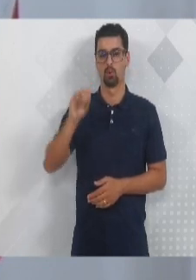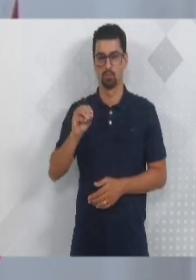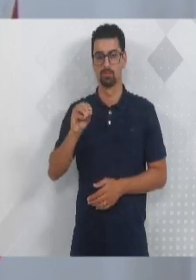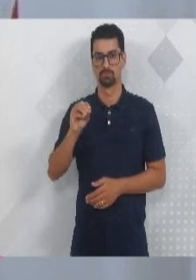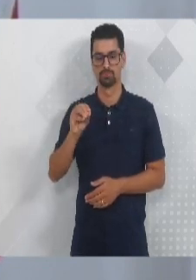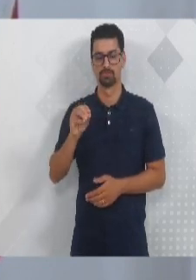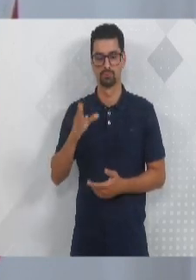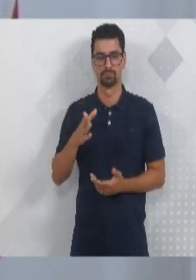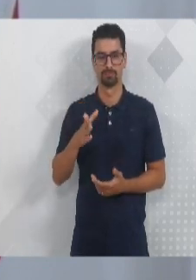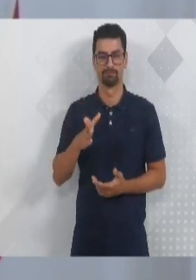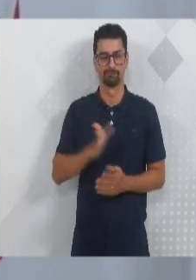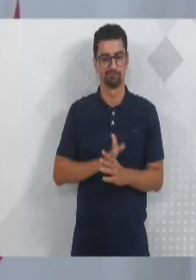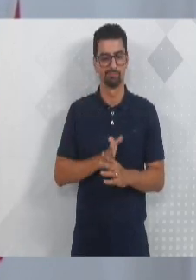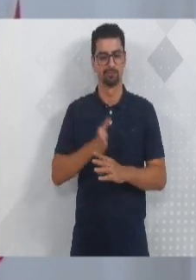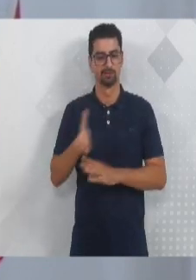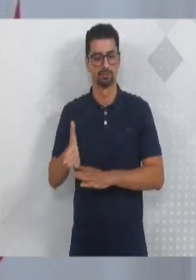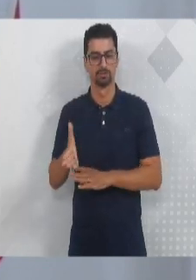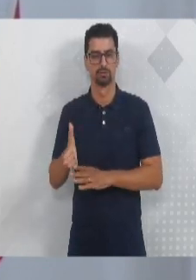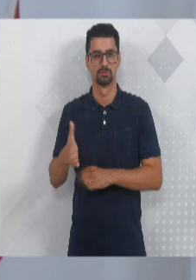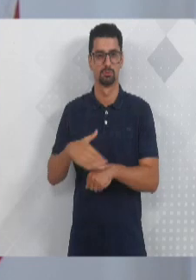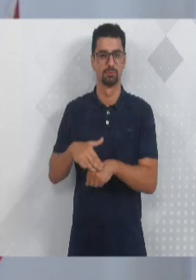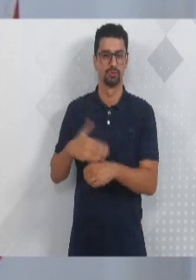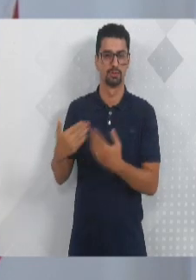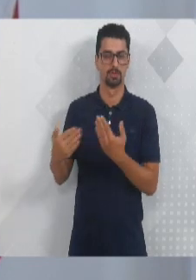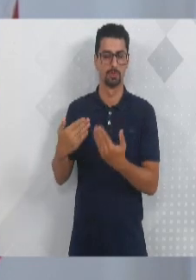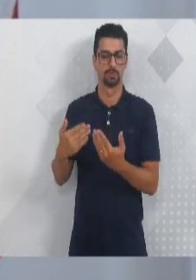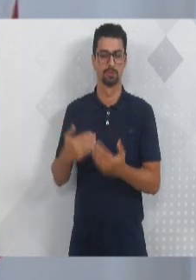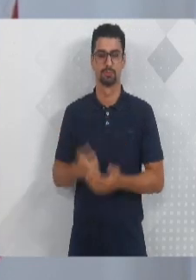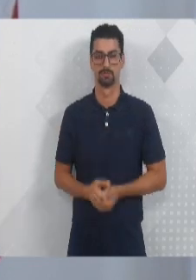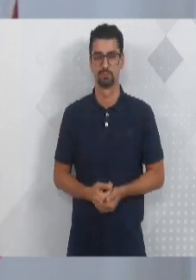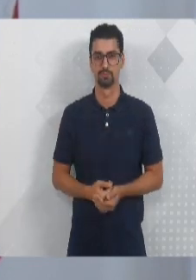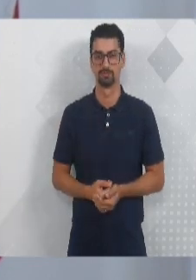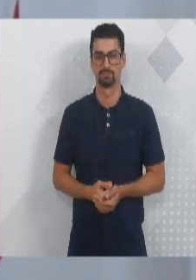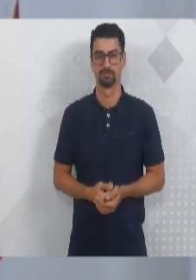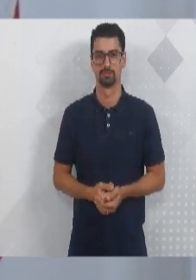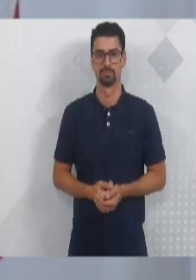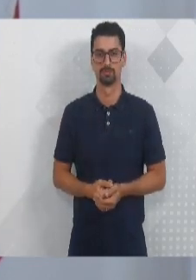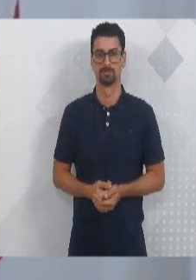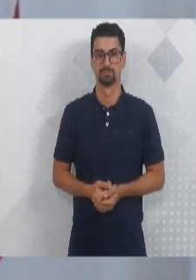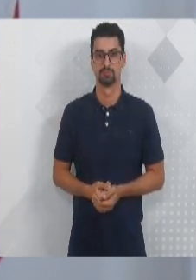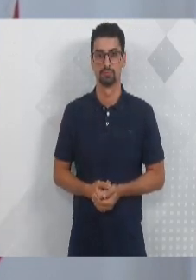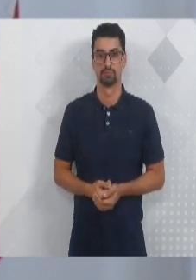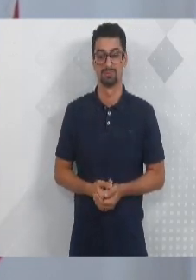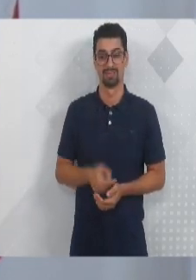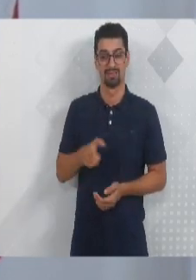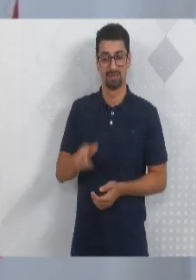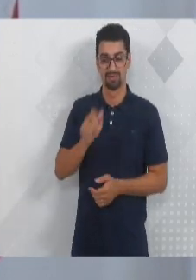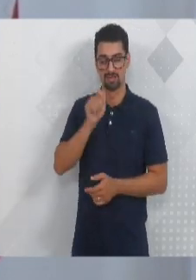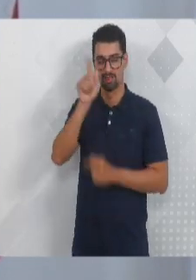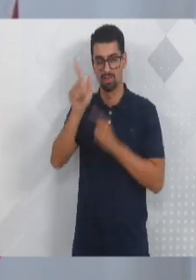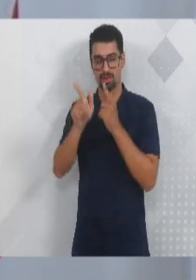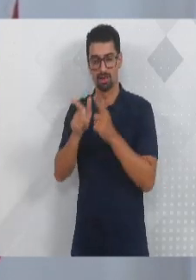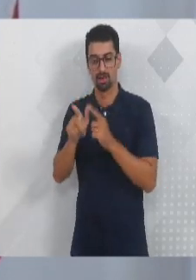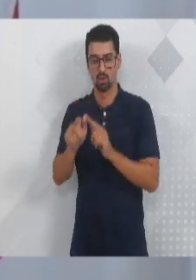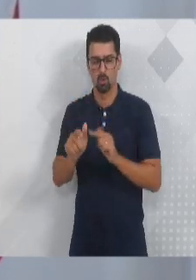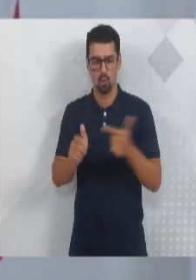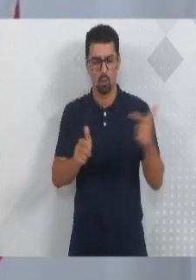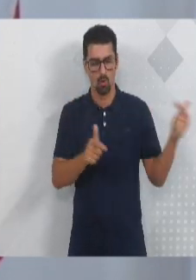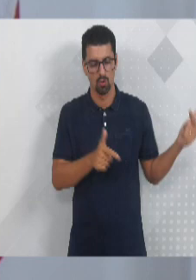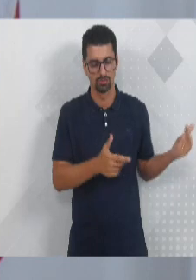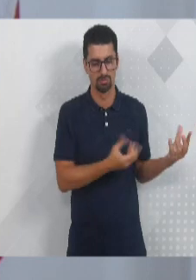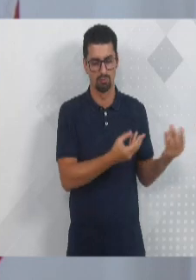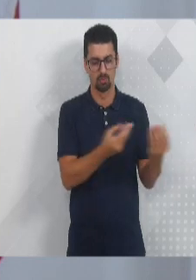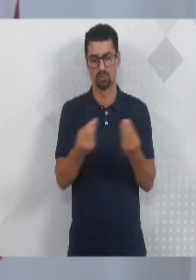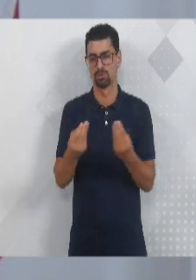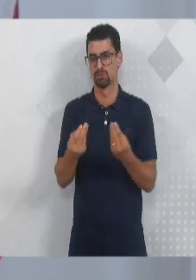Afonso E em cima destas dessa ideia e tantas outras que eu